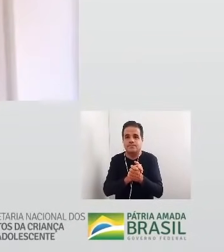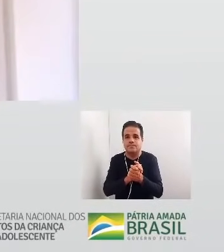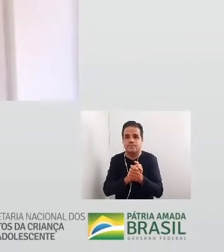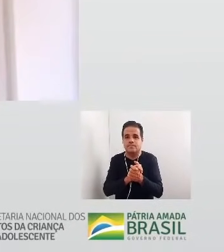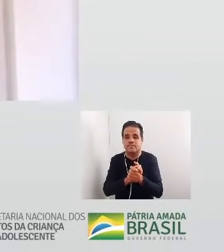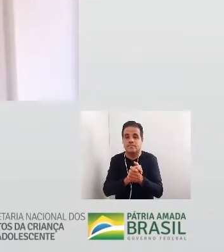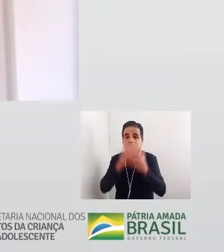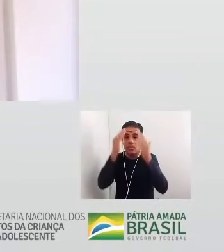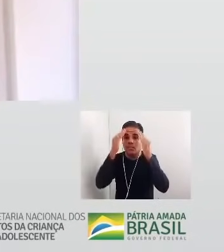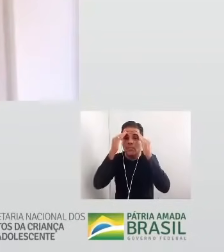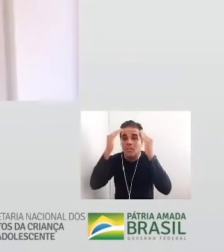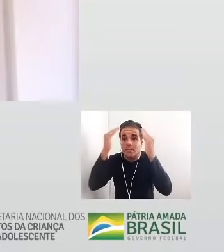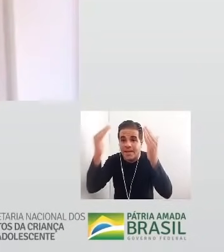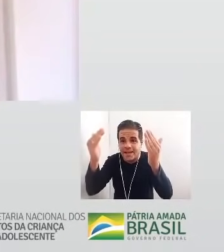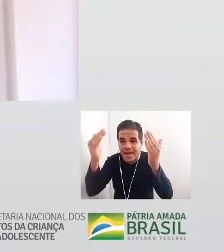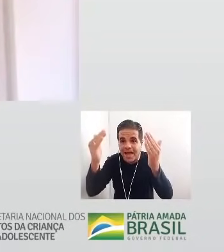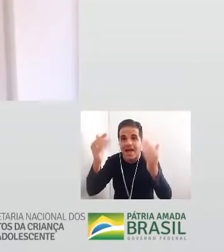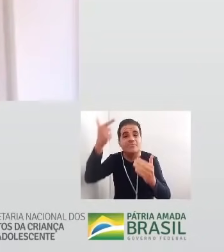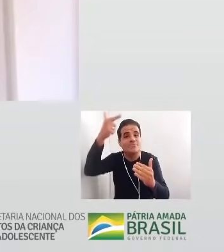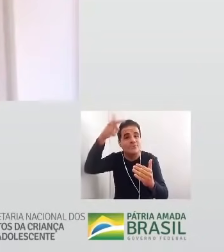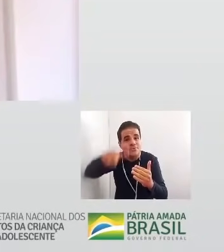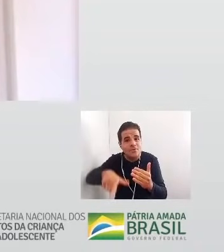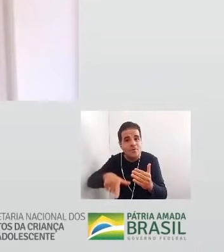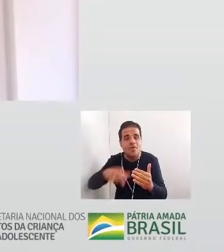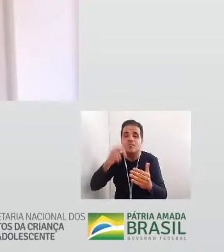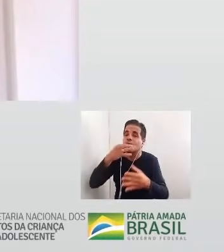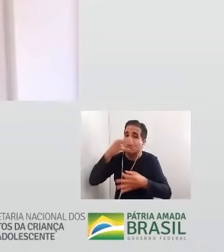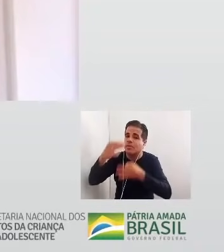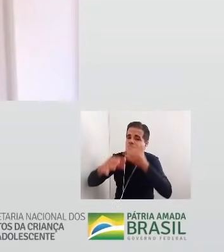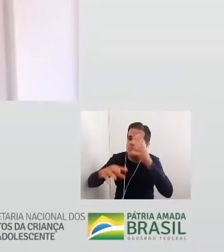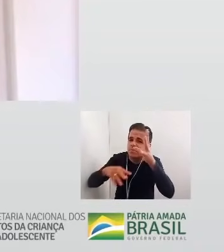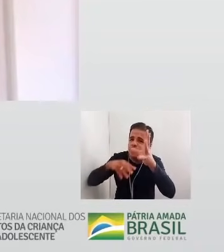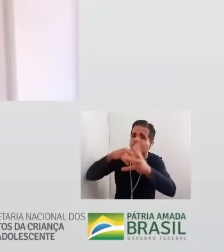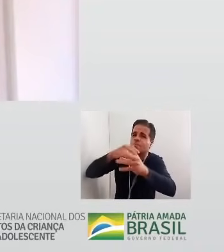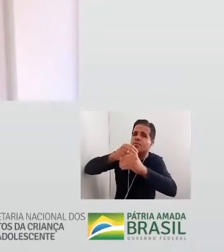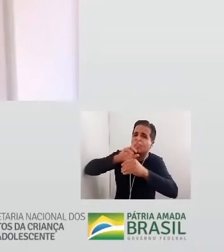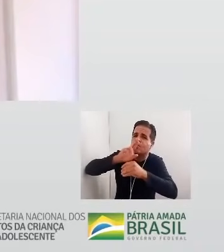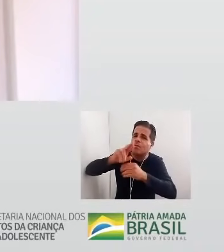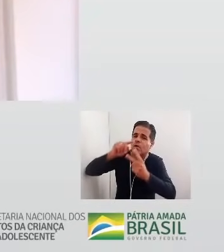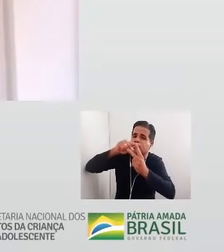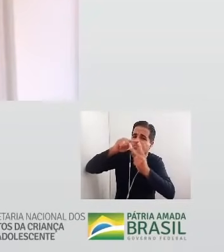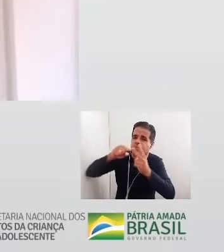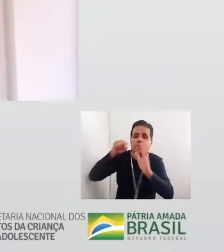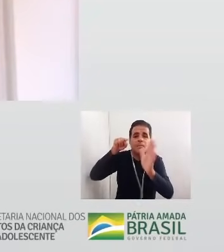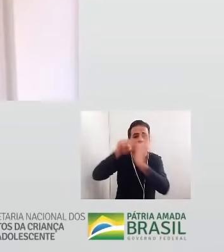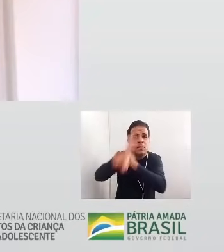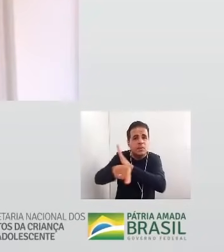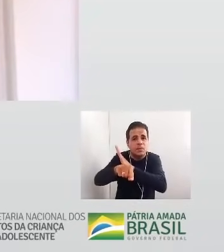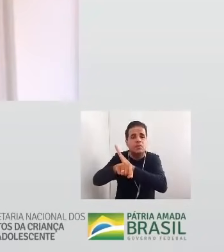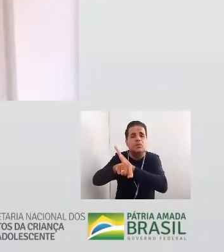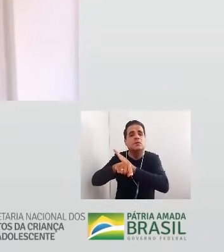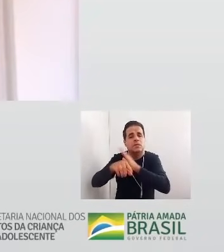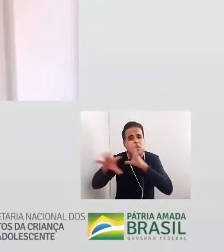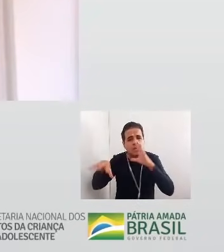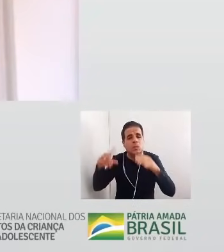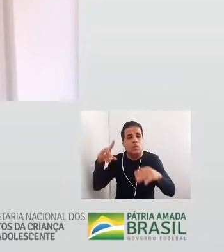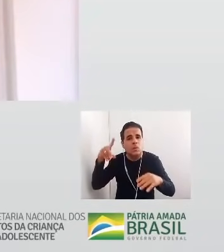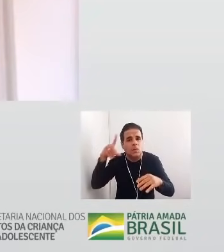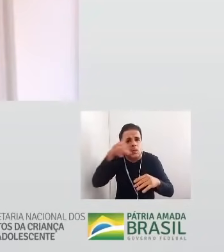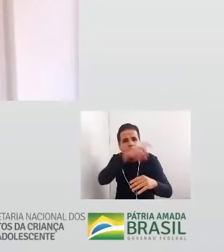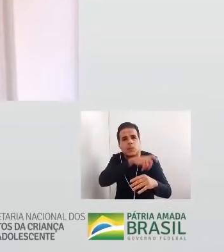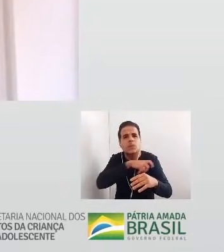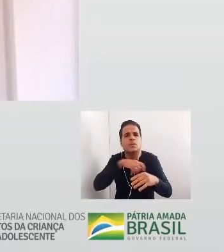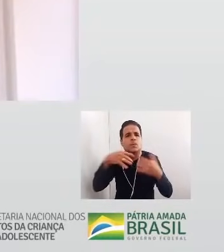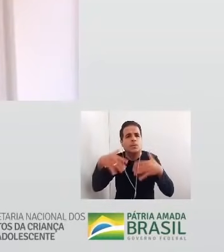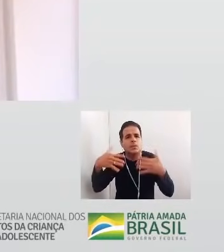Muito obrigada mais uma vez pela sua contribuição com a resposta a essas duas perguntas, né, complexa, com a